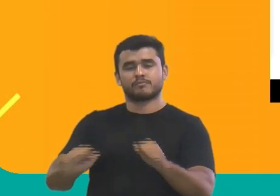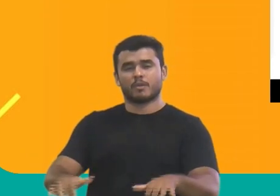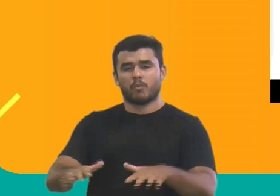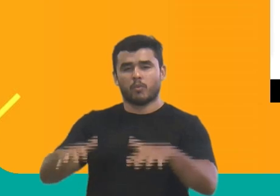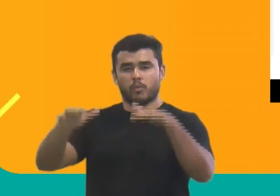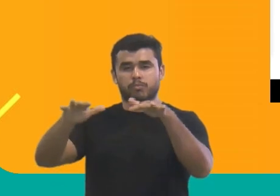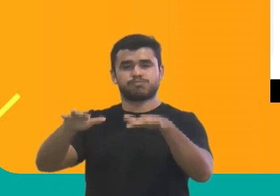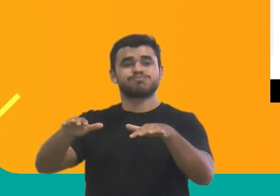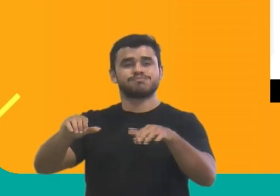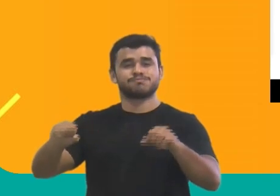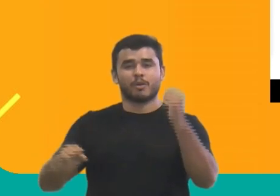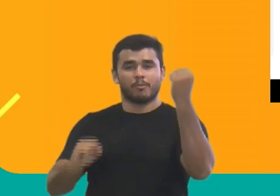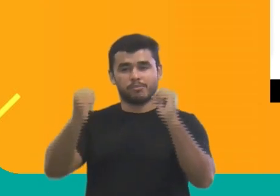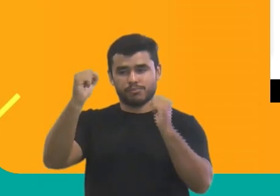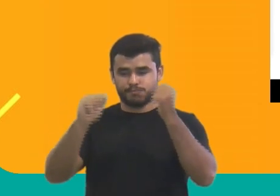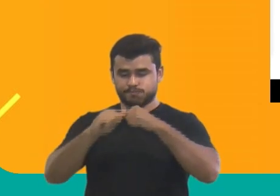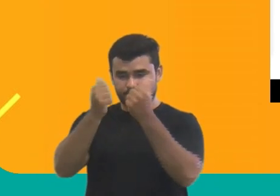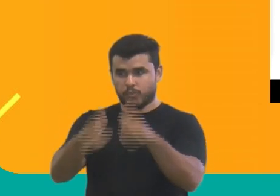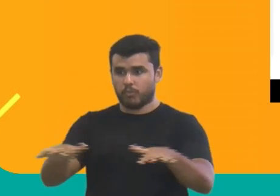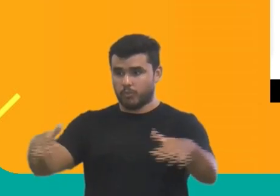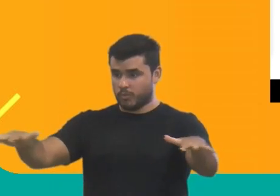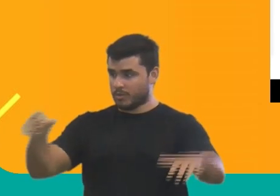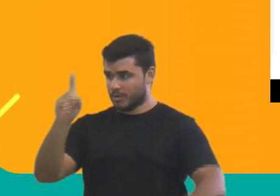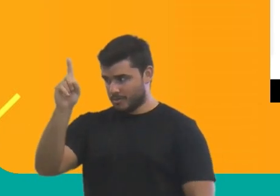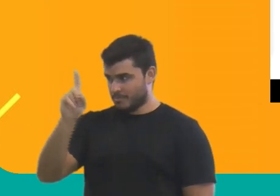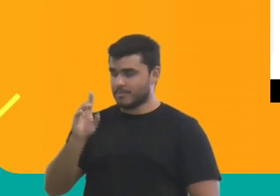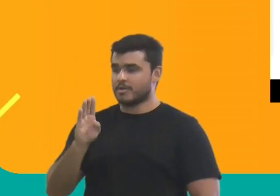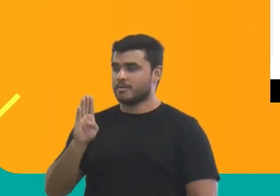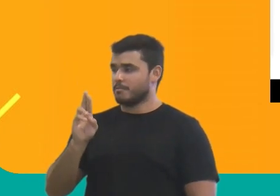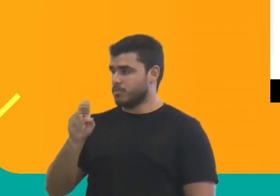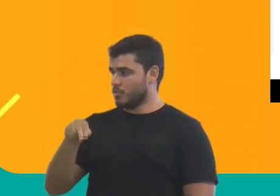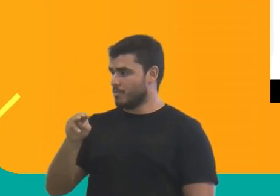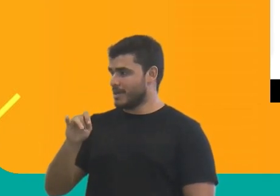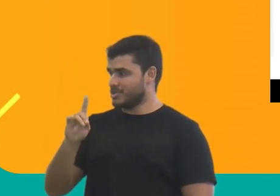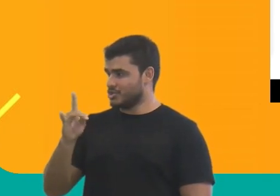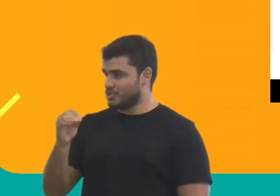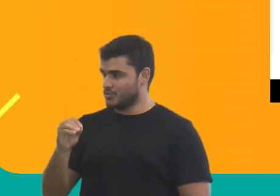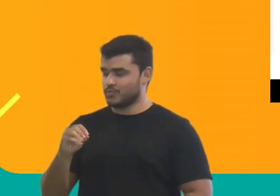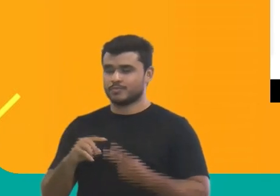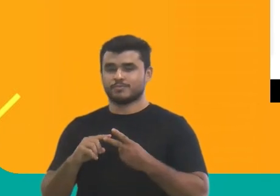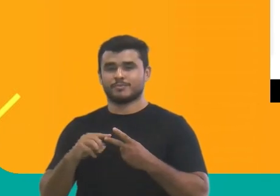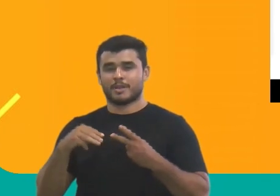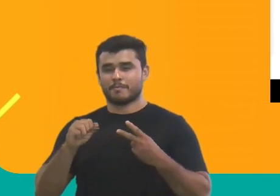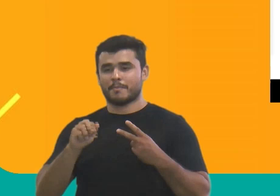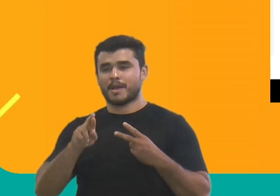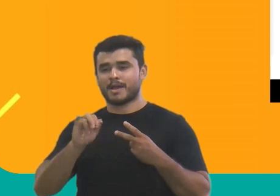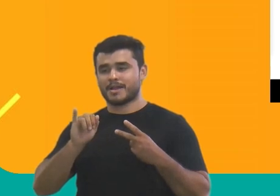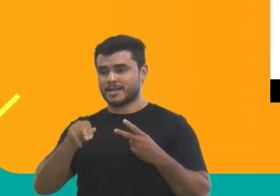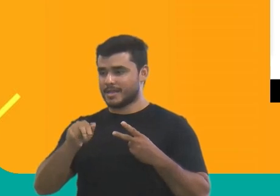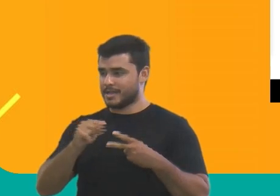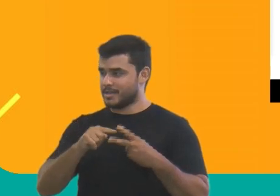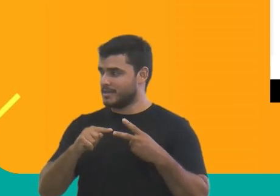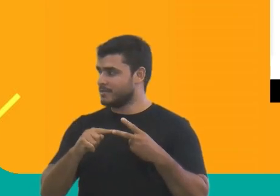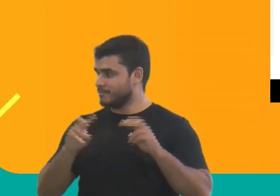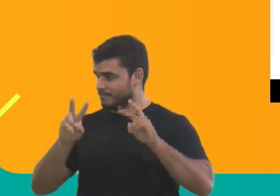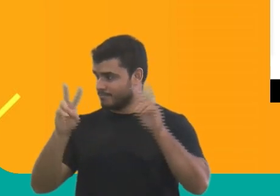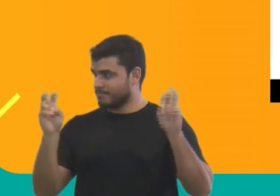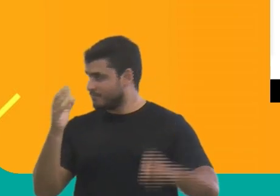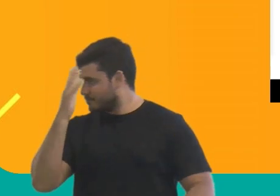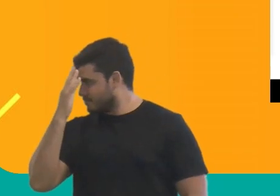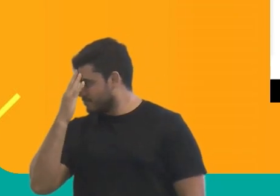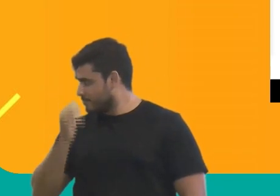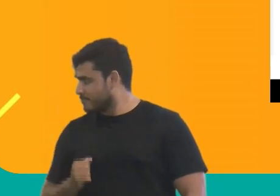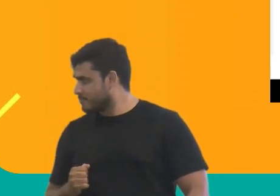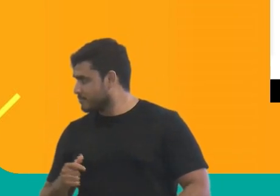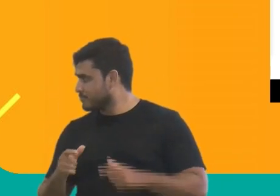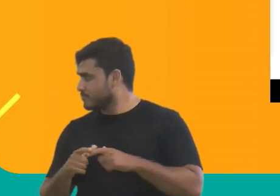Brumadinho, deixou mais intenso na prova esse lance de você entender como tratar o solo,